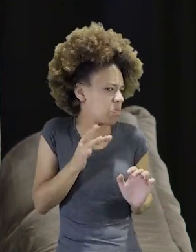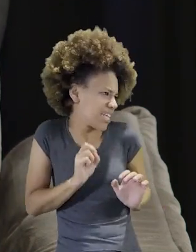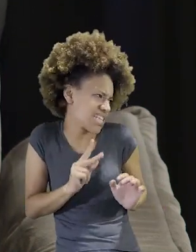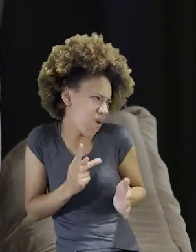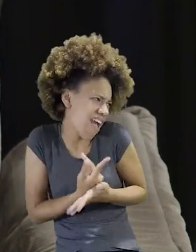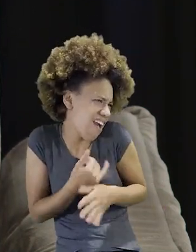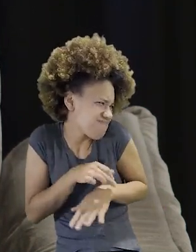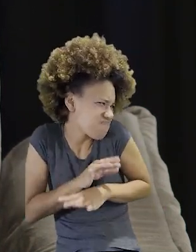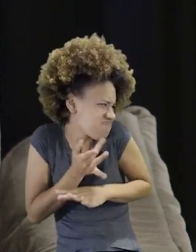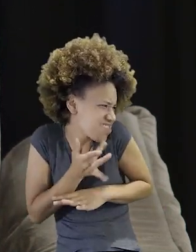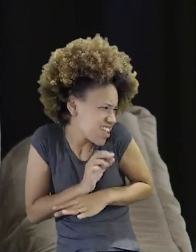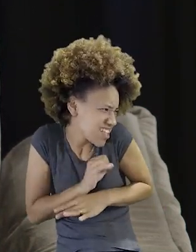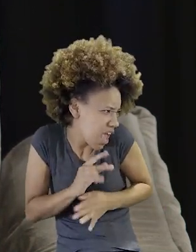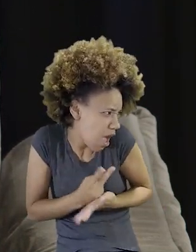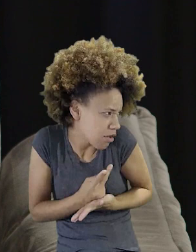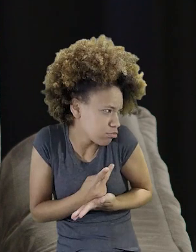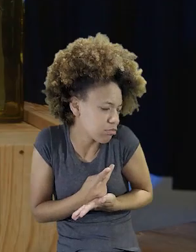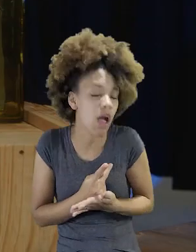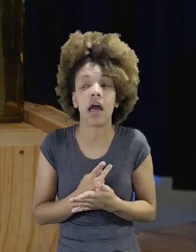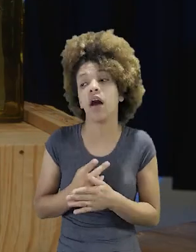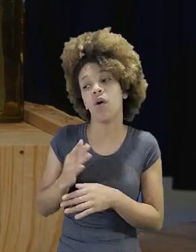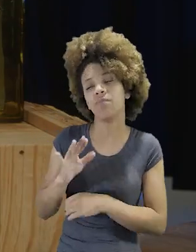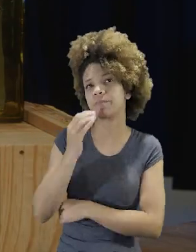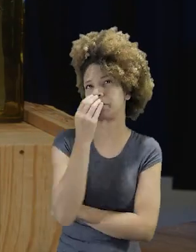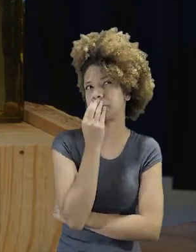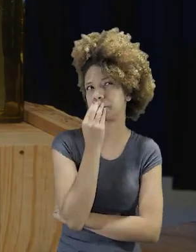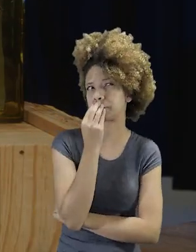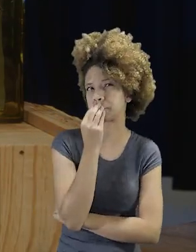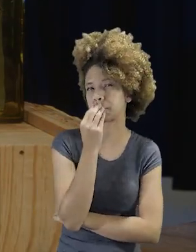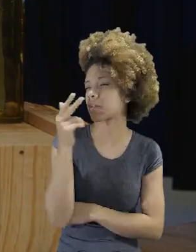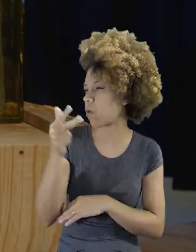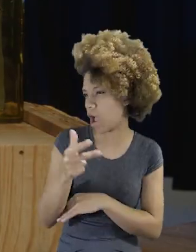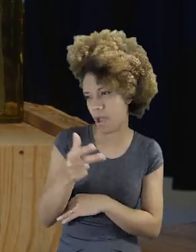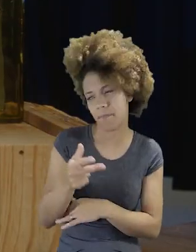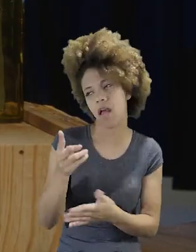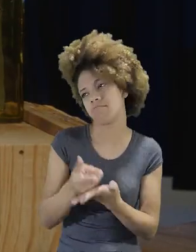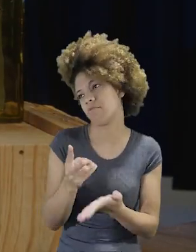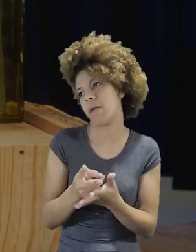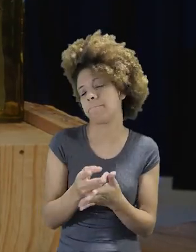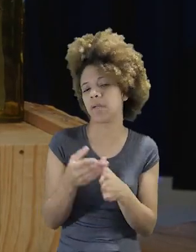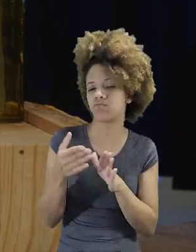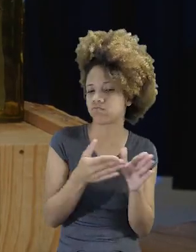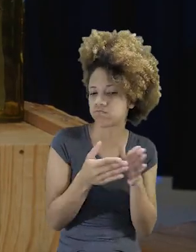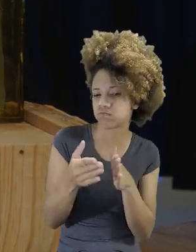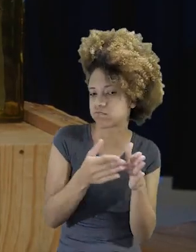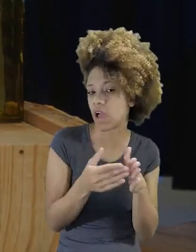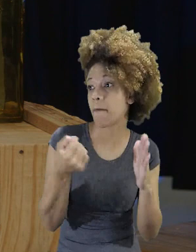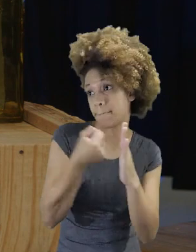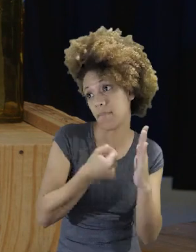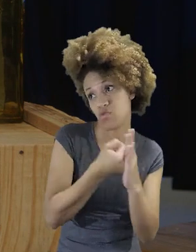movimento mais de esquerda não sei se eu tô errado para ah já acho que assim o rap sempre caminha